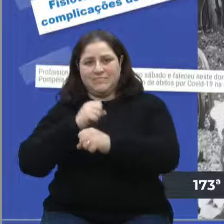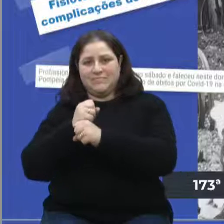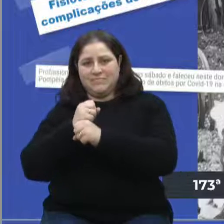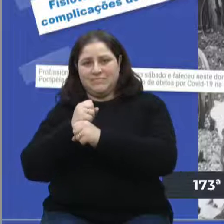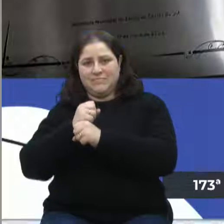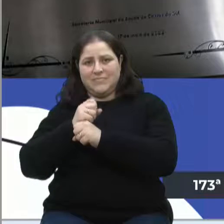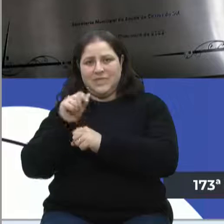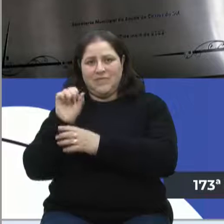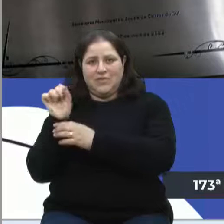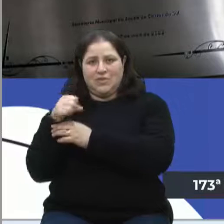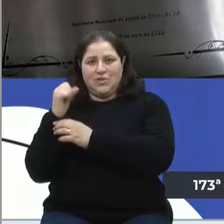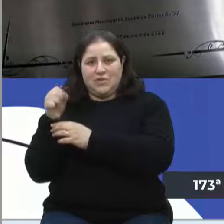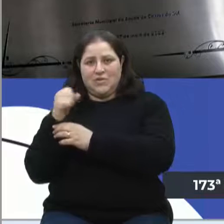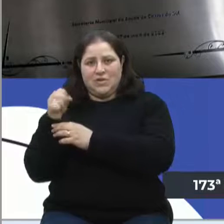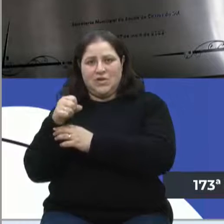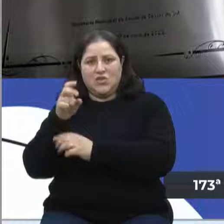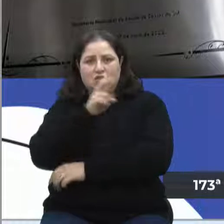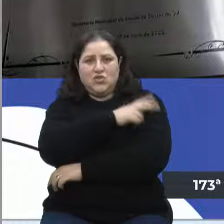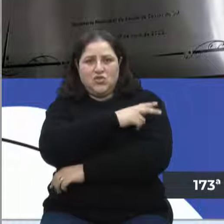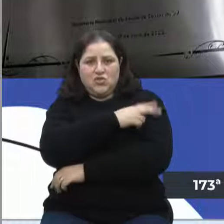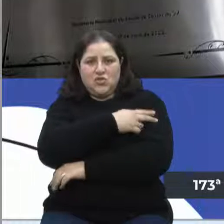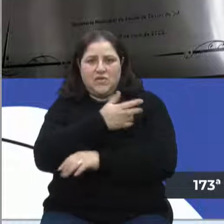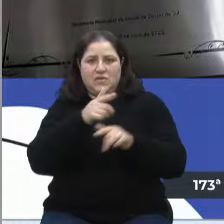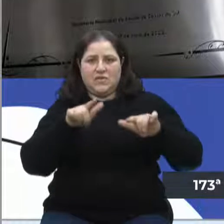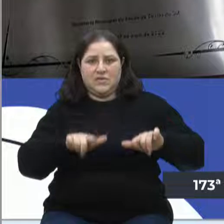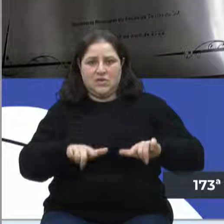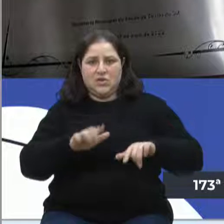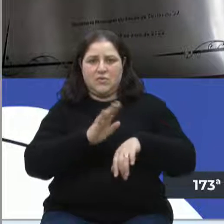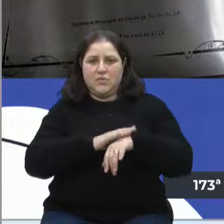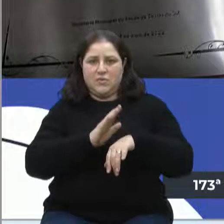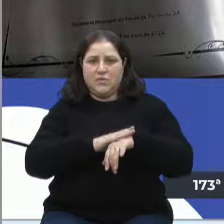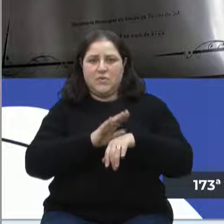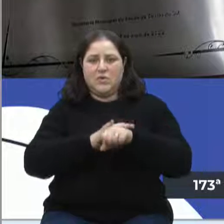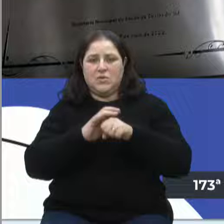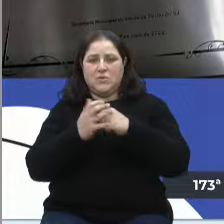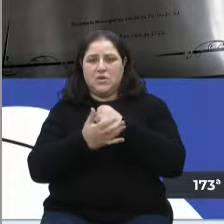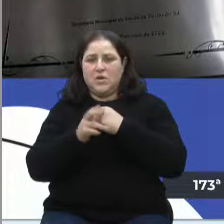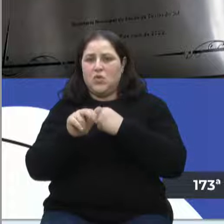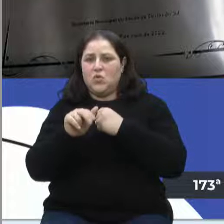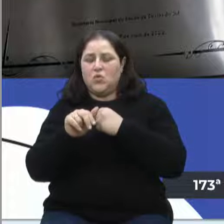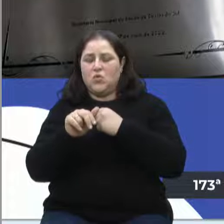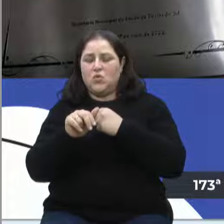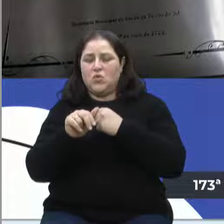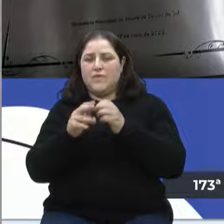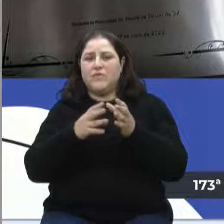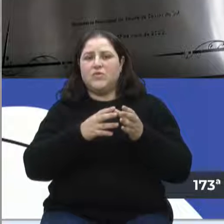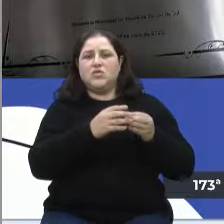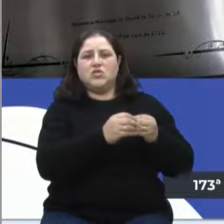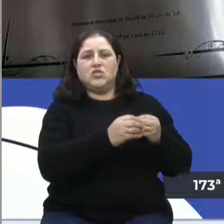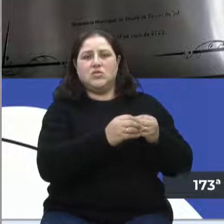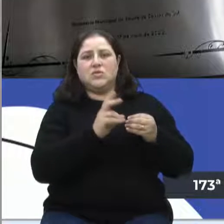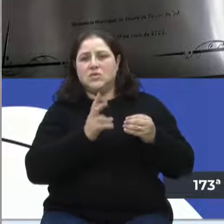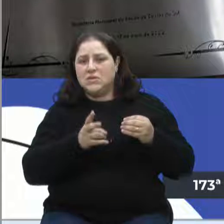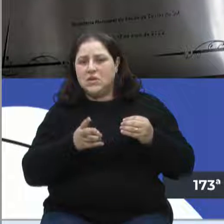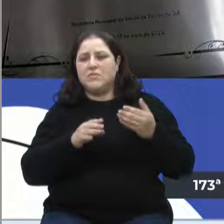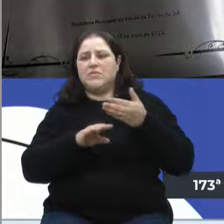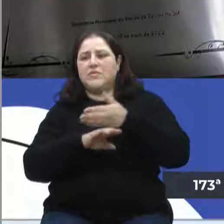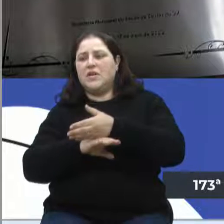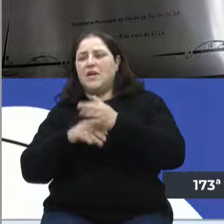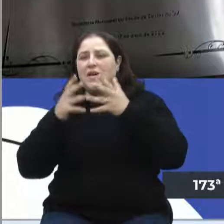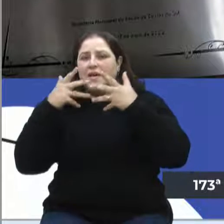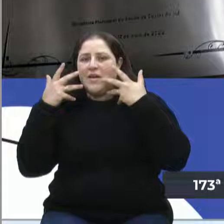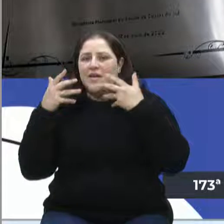setor. E durante todo esse momento de pandemia, ela nunca se furtou de estar lá atendendo os pacientes com seu